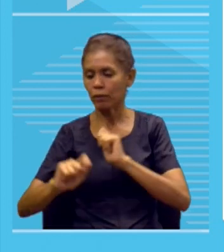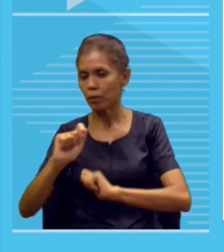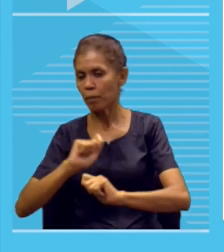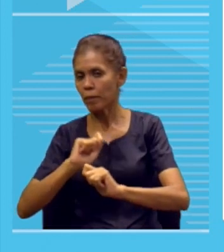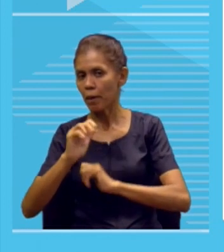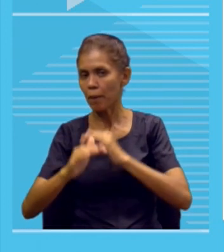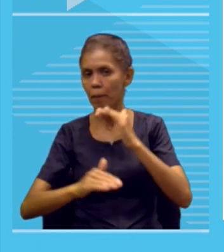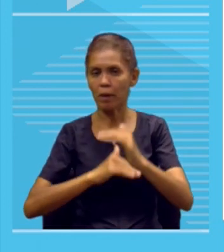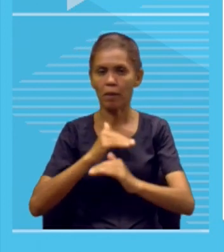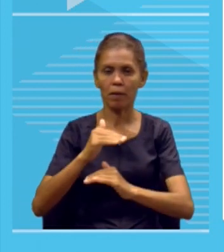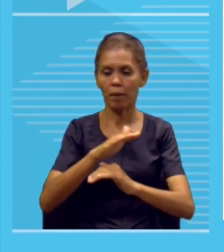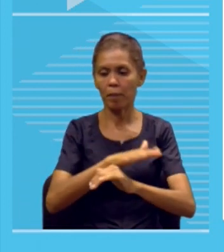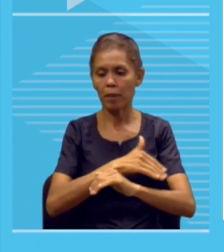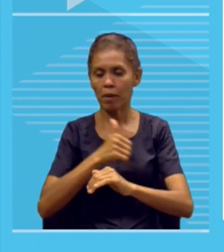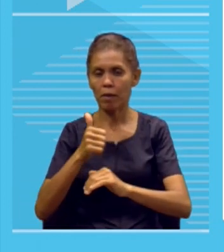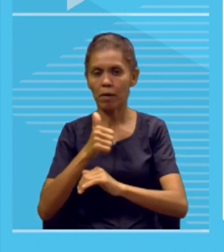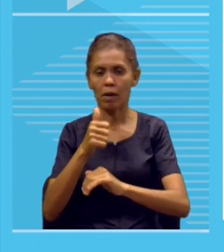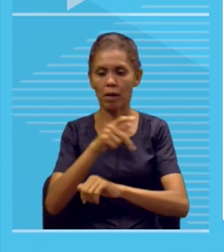país.